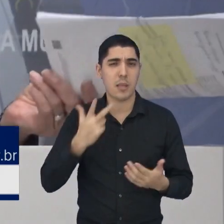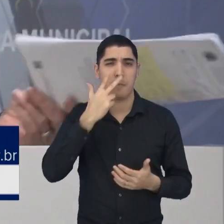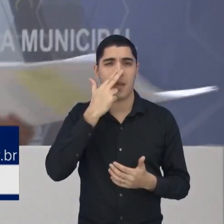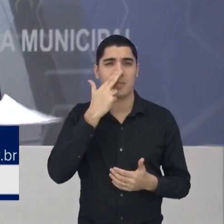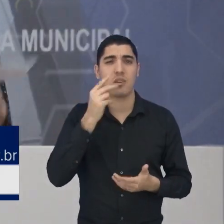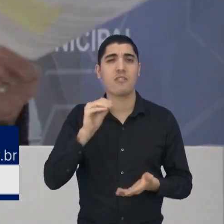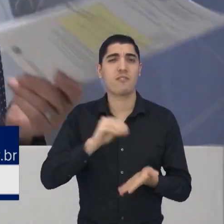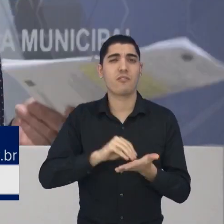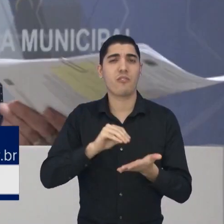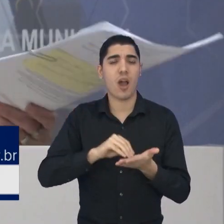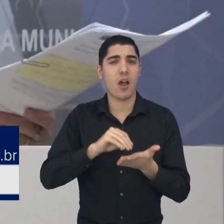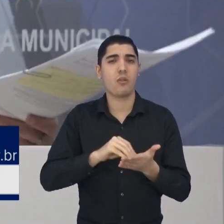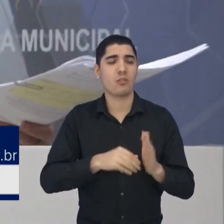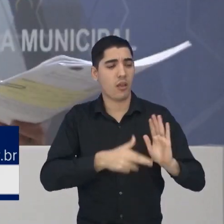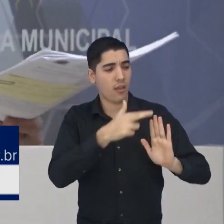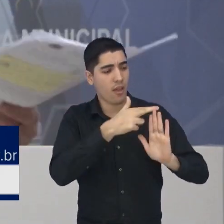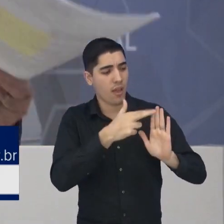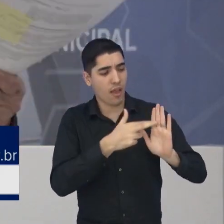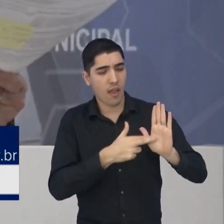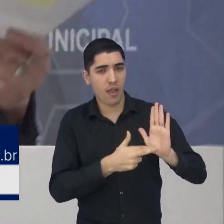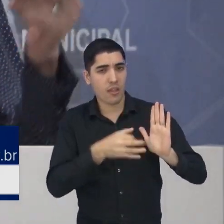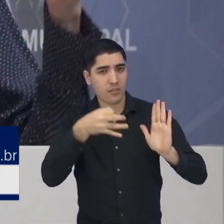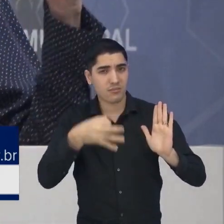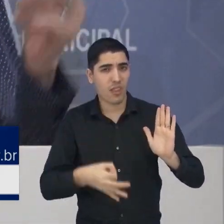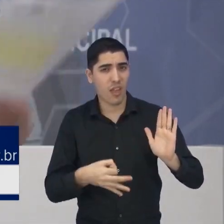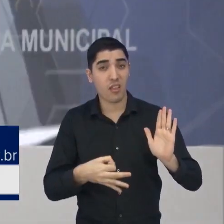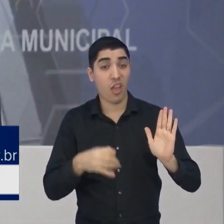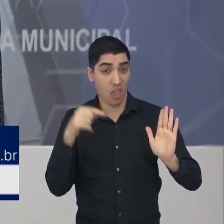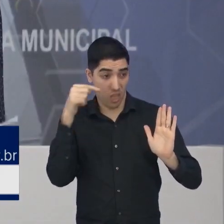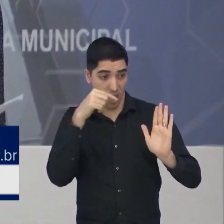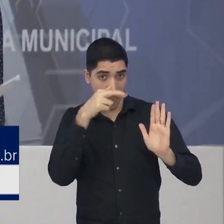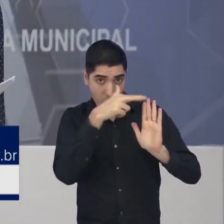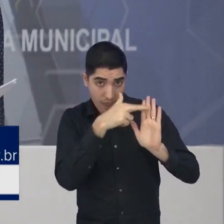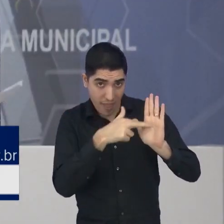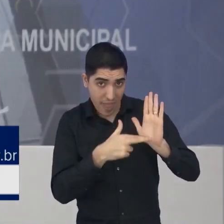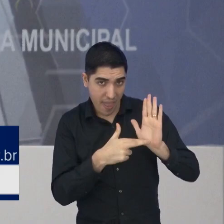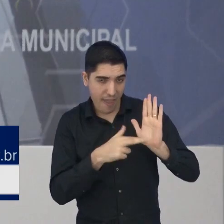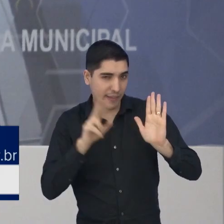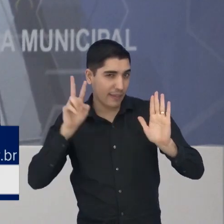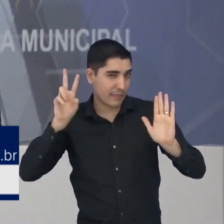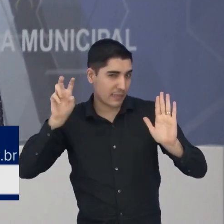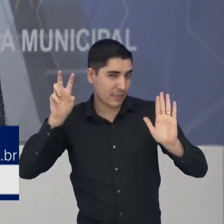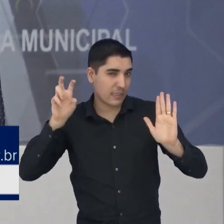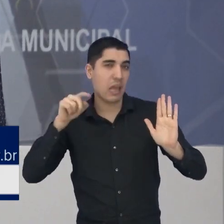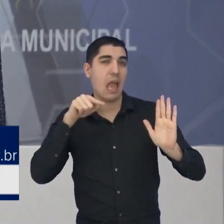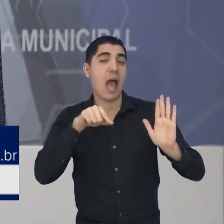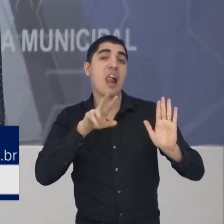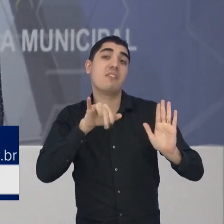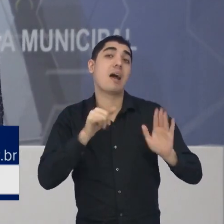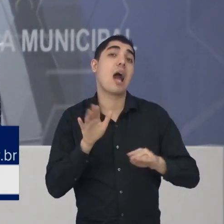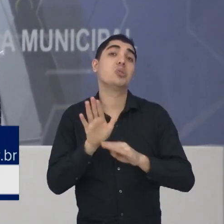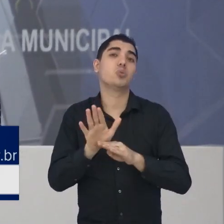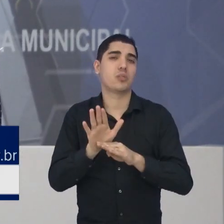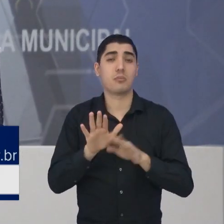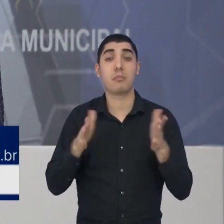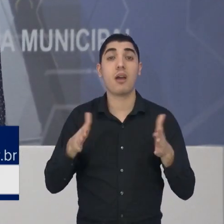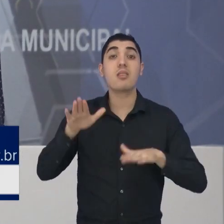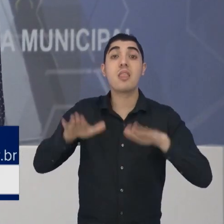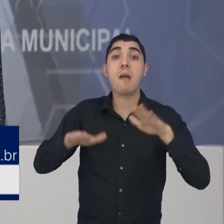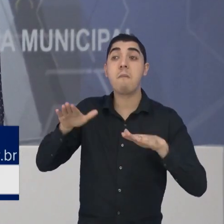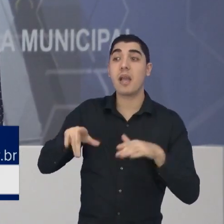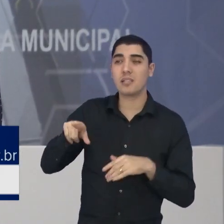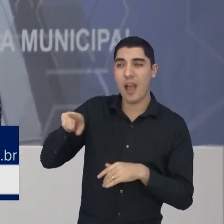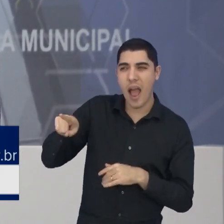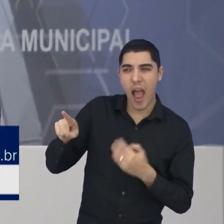critérios subjetivos. Esses critérios subjetivos depende de onde que você gosta, qual que é